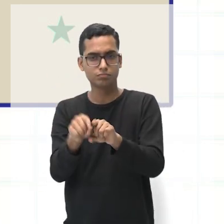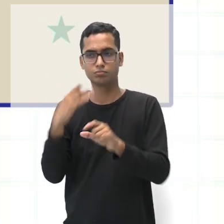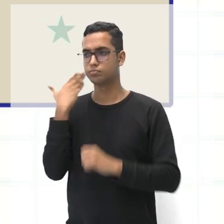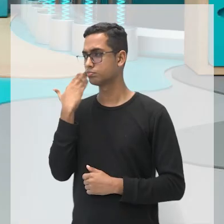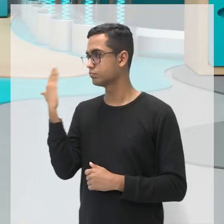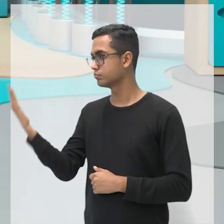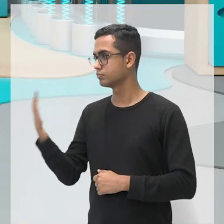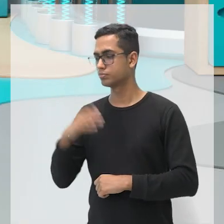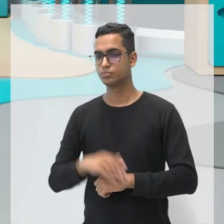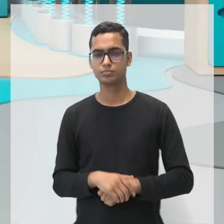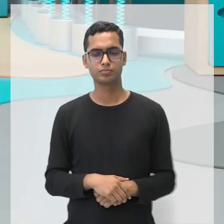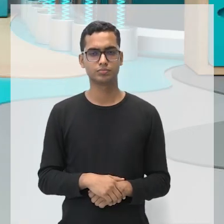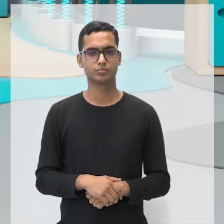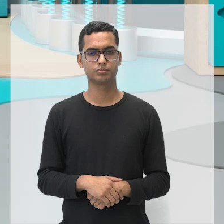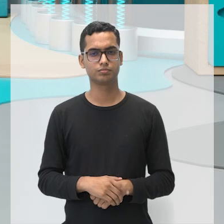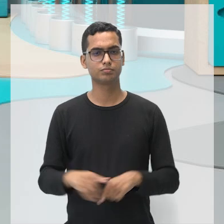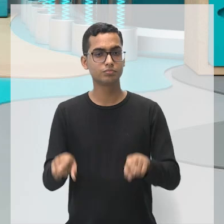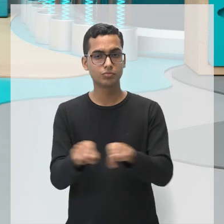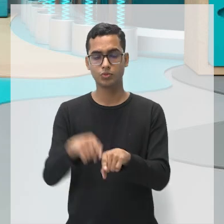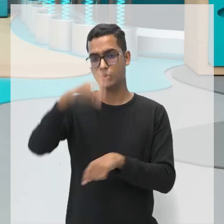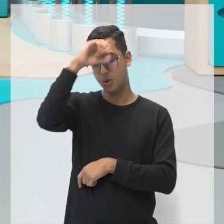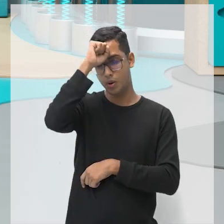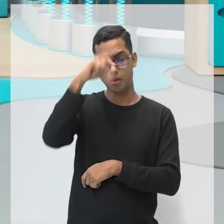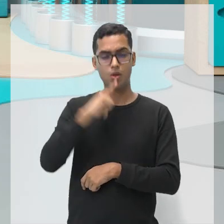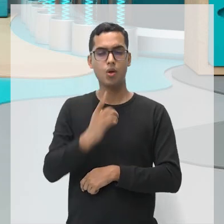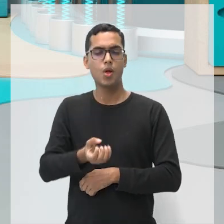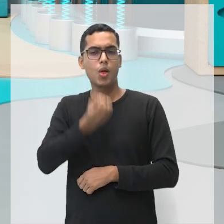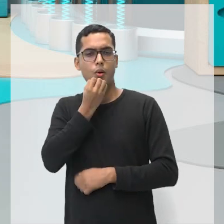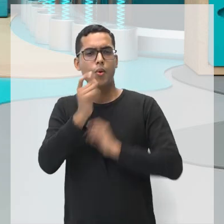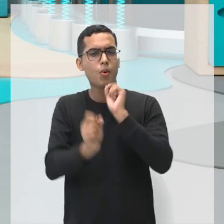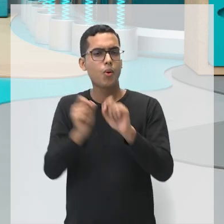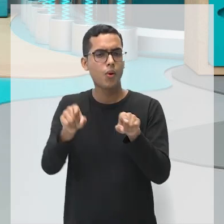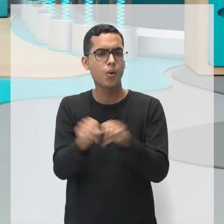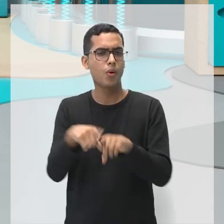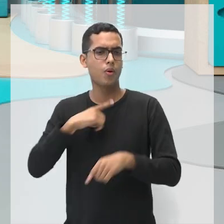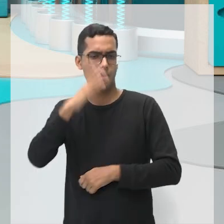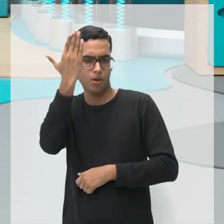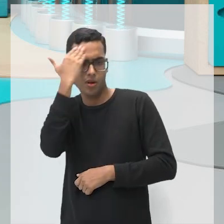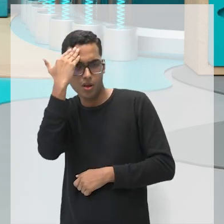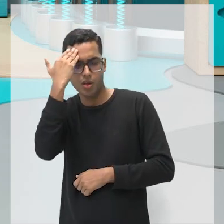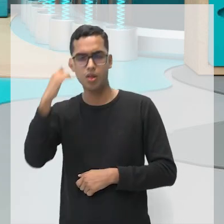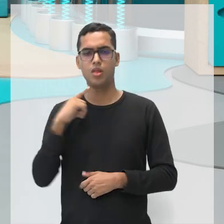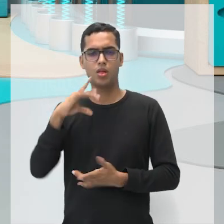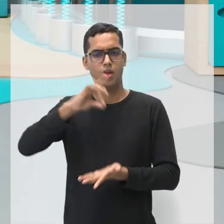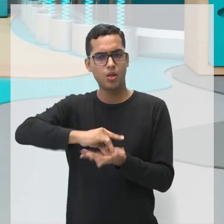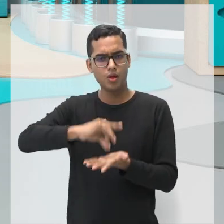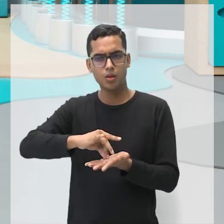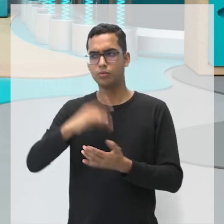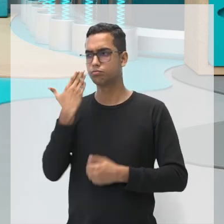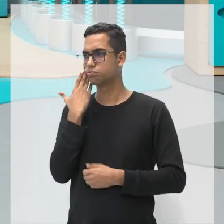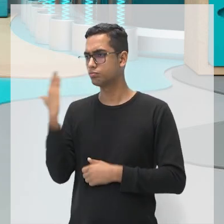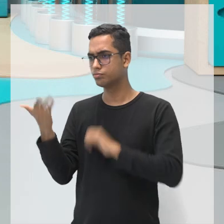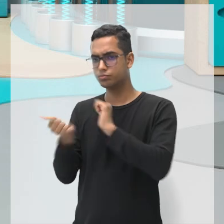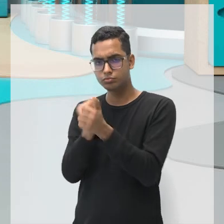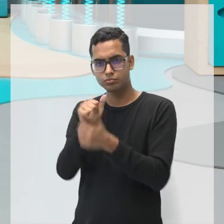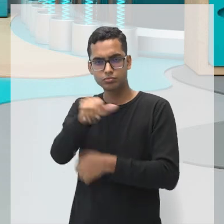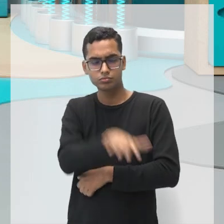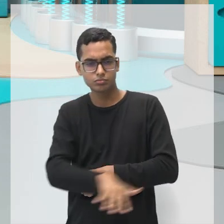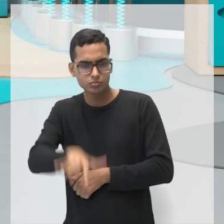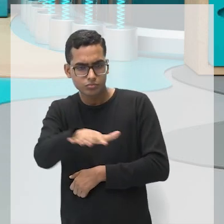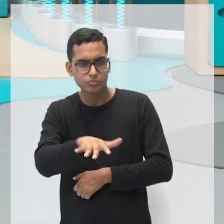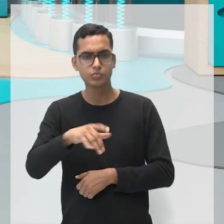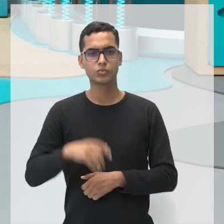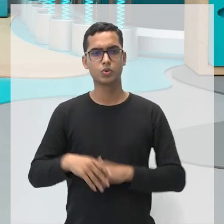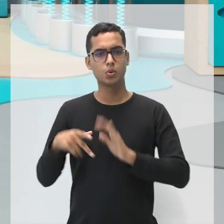Além dela, nós conhecemos, aí tivemos a oportunidade de conhecer uma que está bem próximo dos esportes de campo